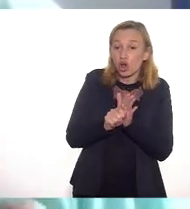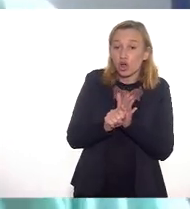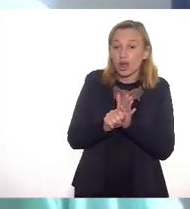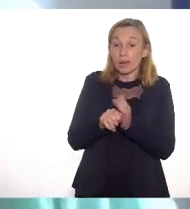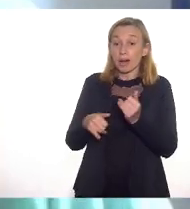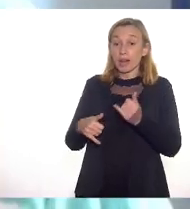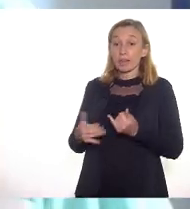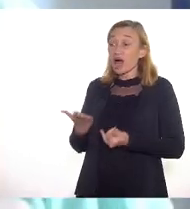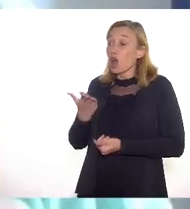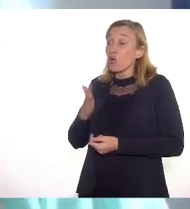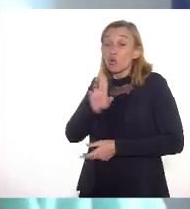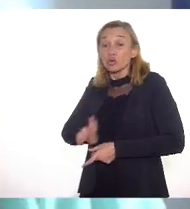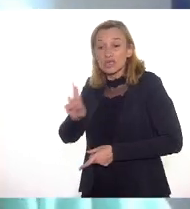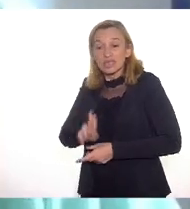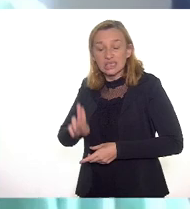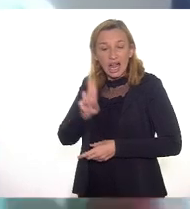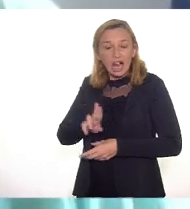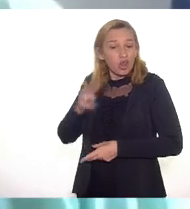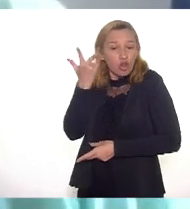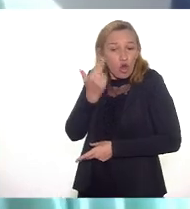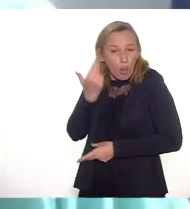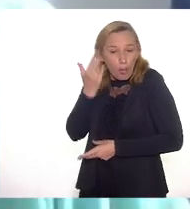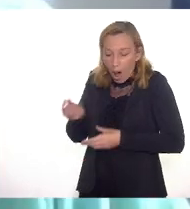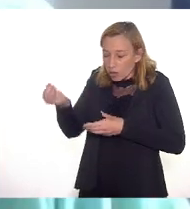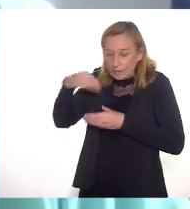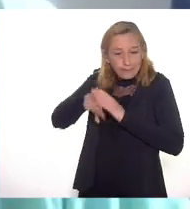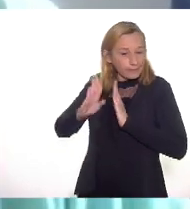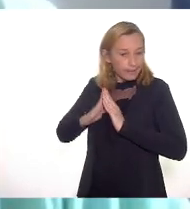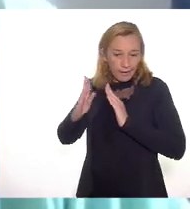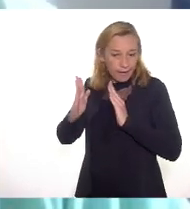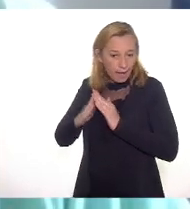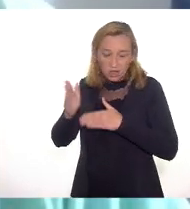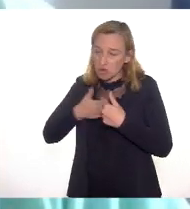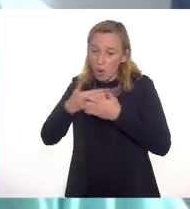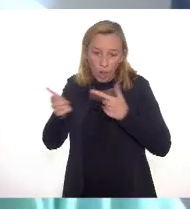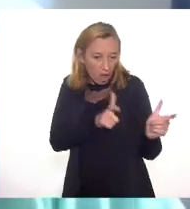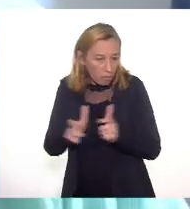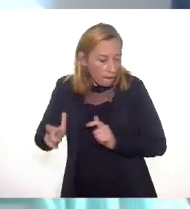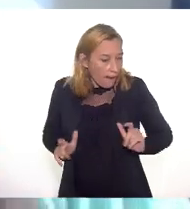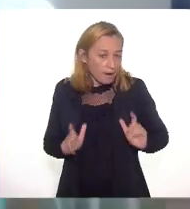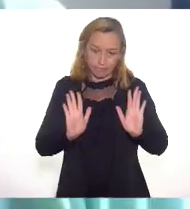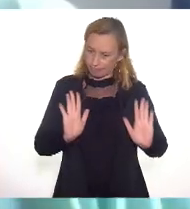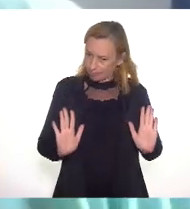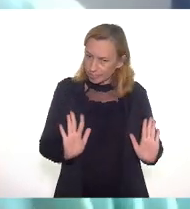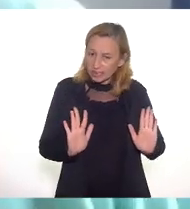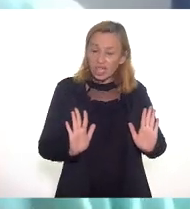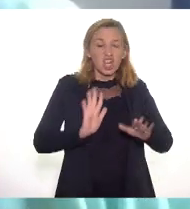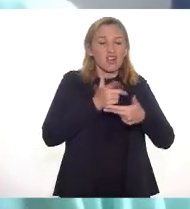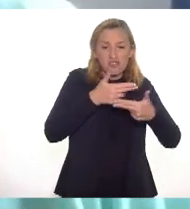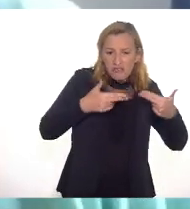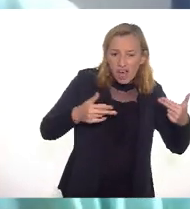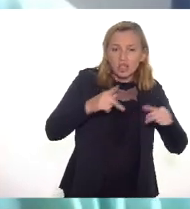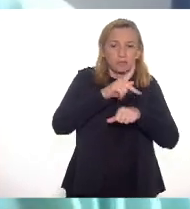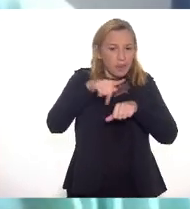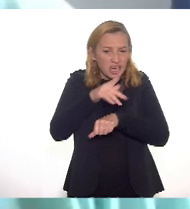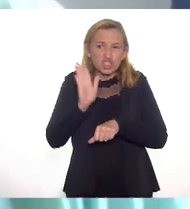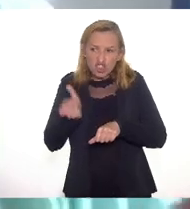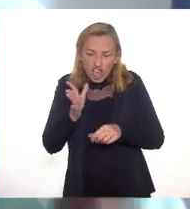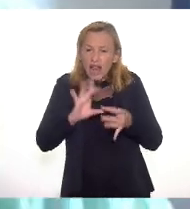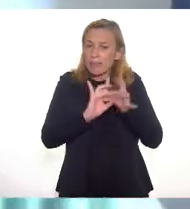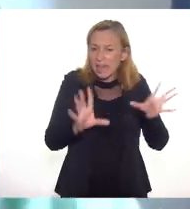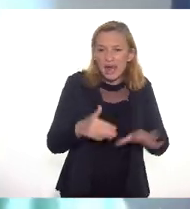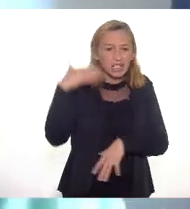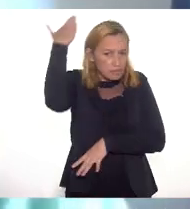não votou e nem é tema para o parlamento estadual. Vários países legalizaram, como